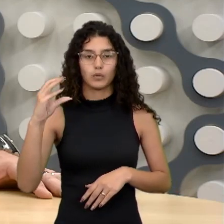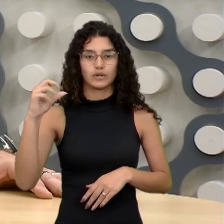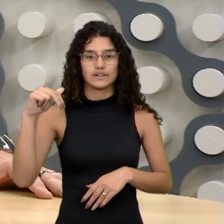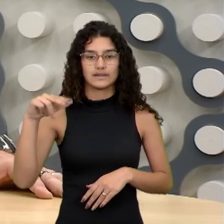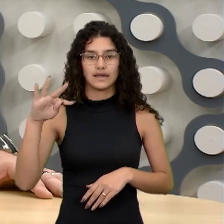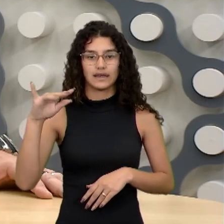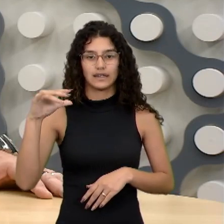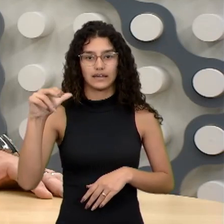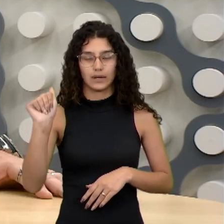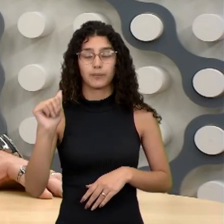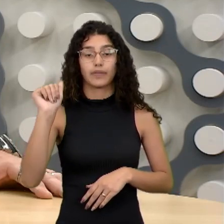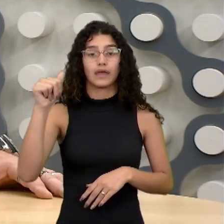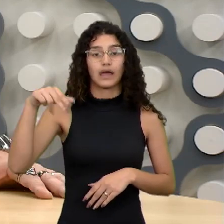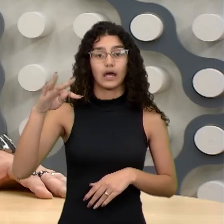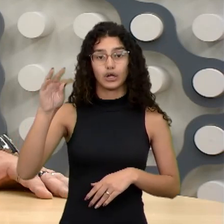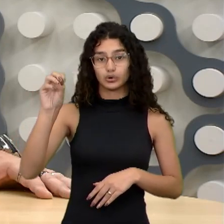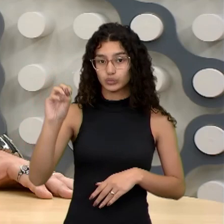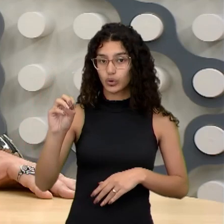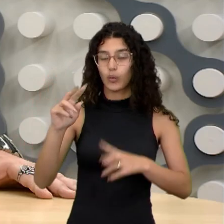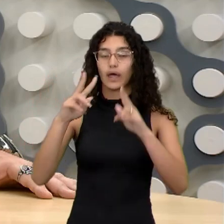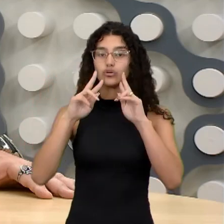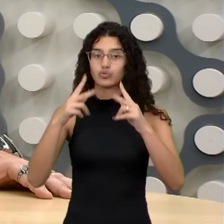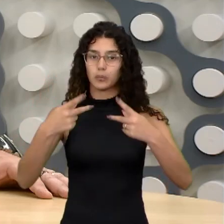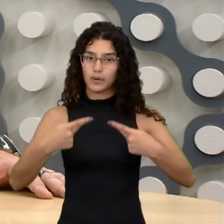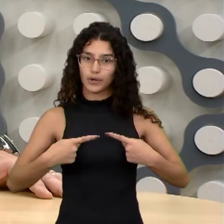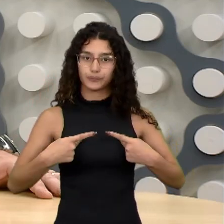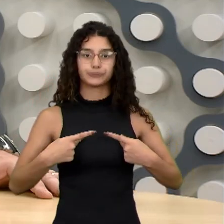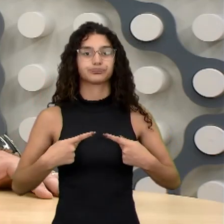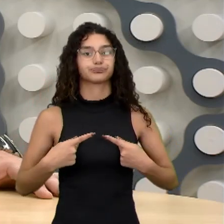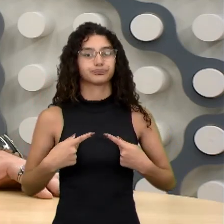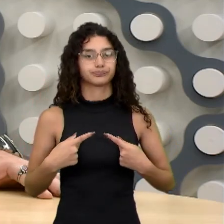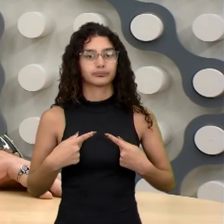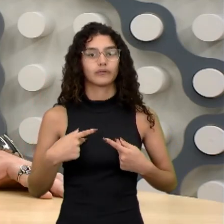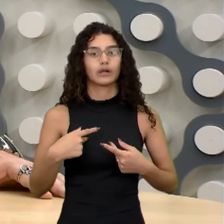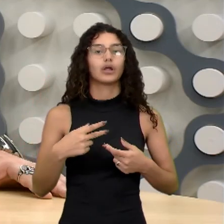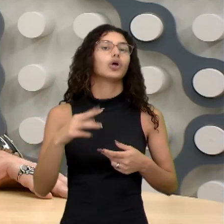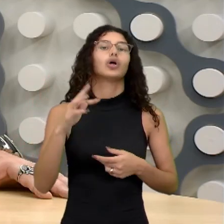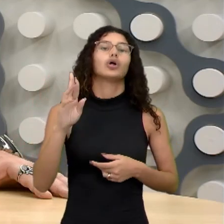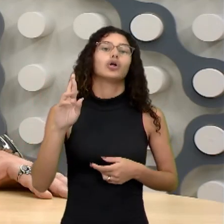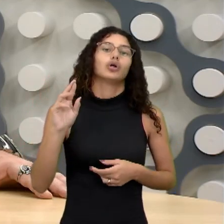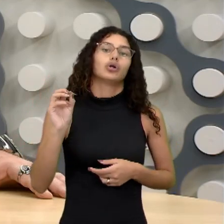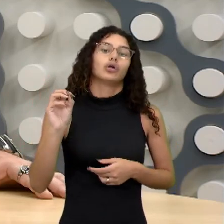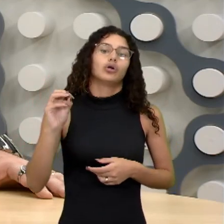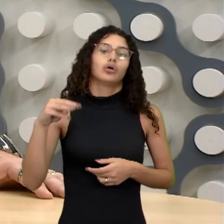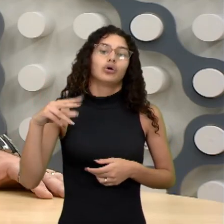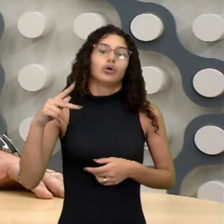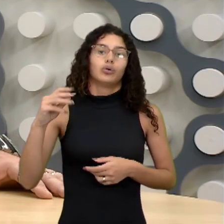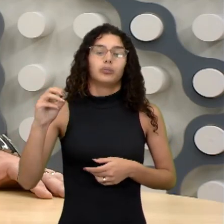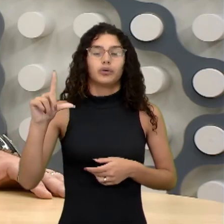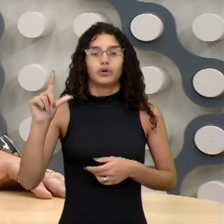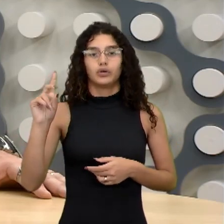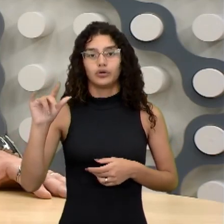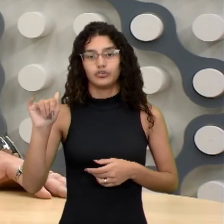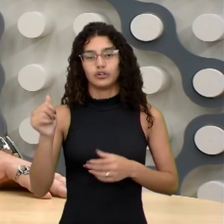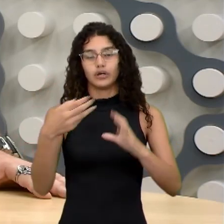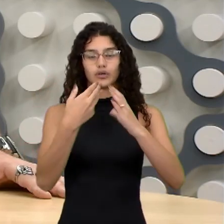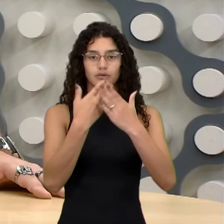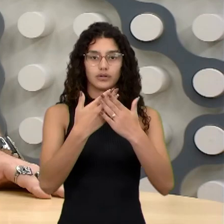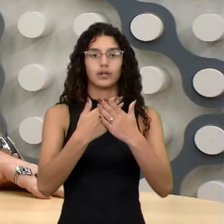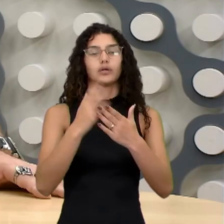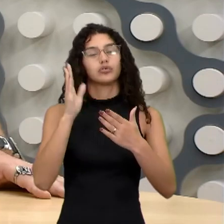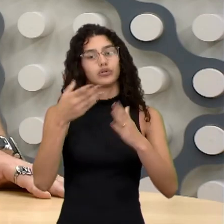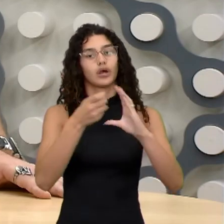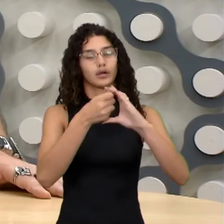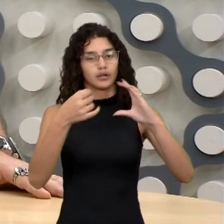Antro, né, vem de ser humano, né? Estudo aí do ser humano, antropologia, né? Estudamos aí as características aí do ser